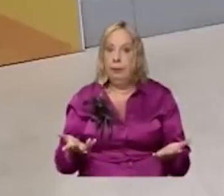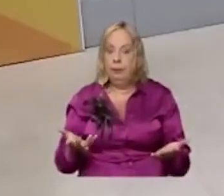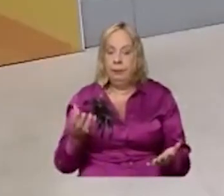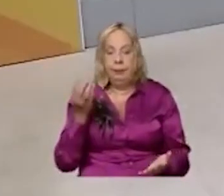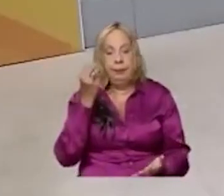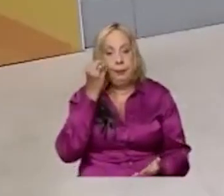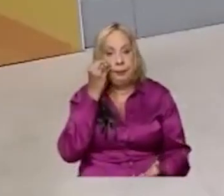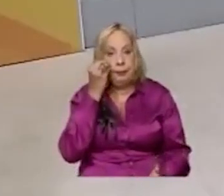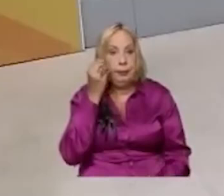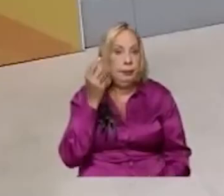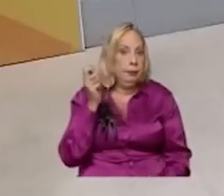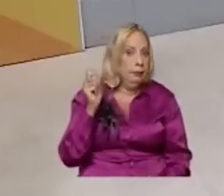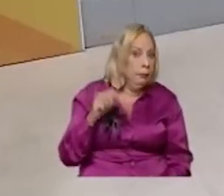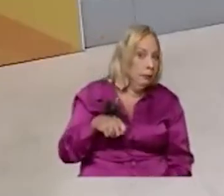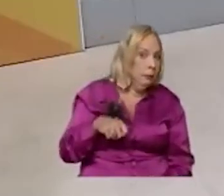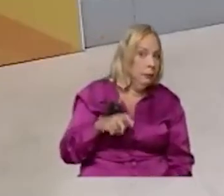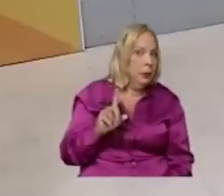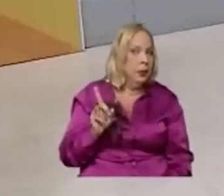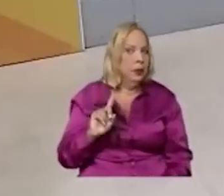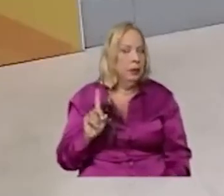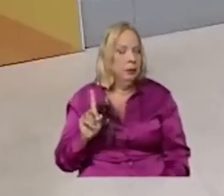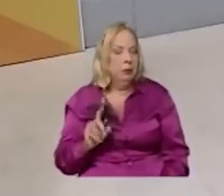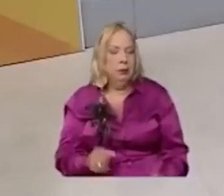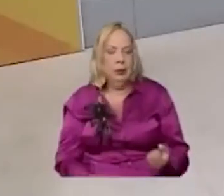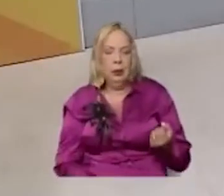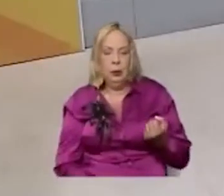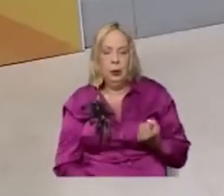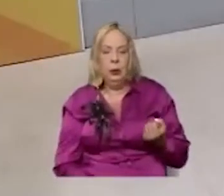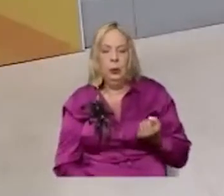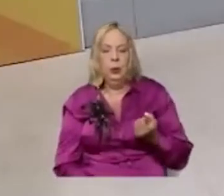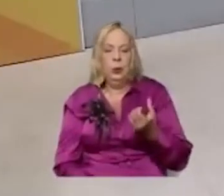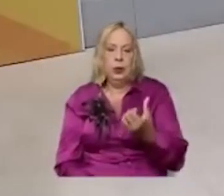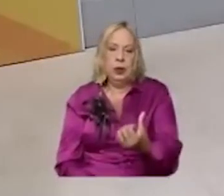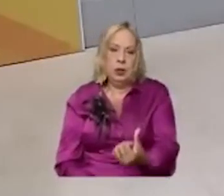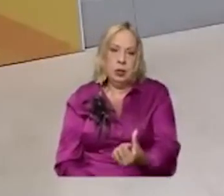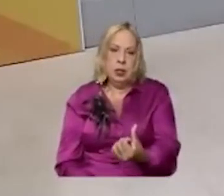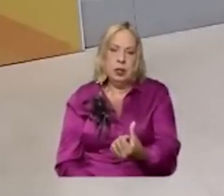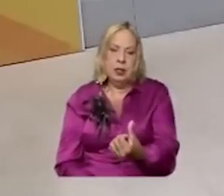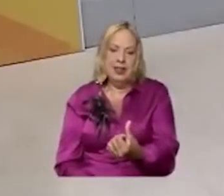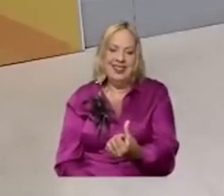viu? E pode ser agora, será?